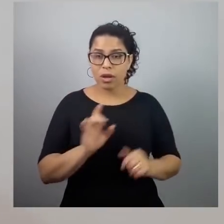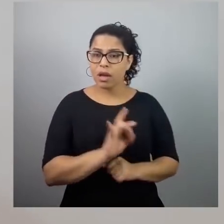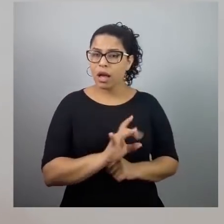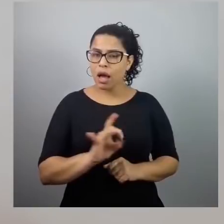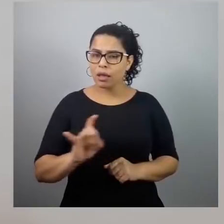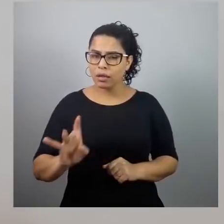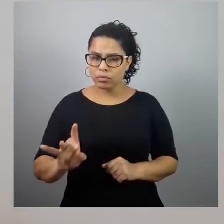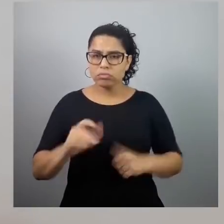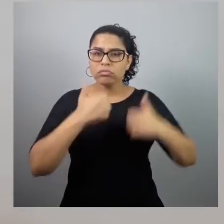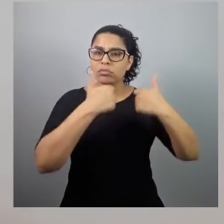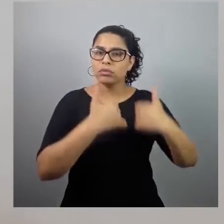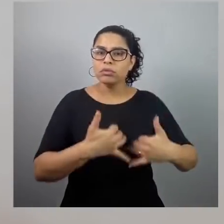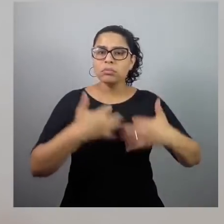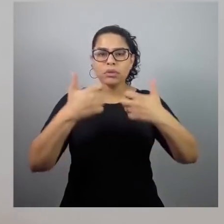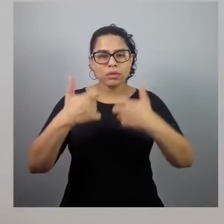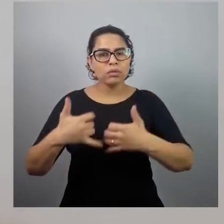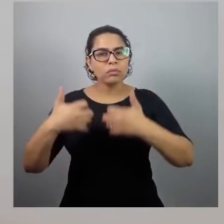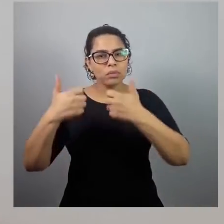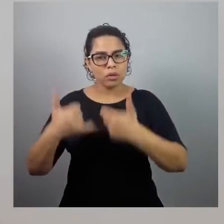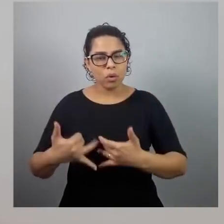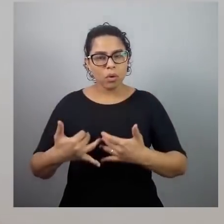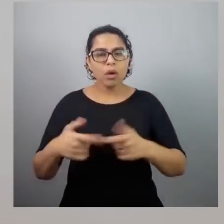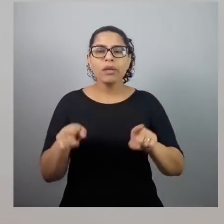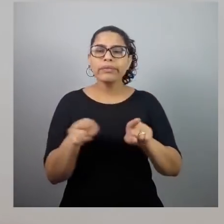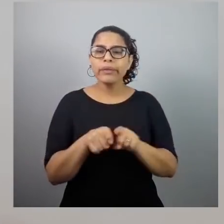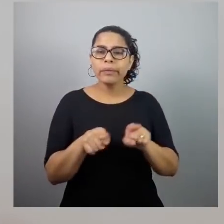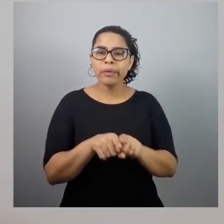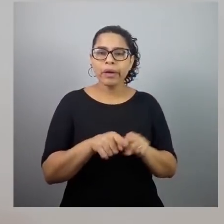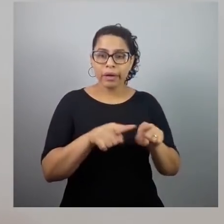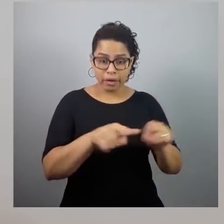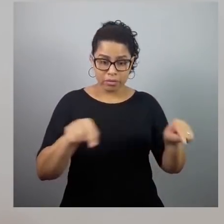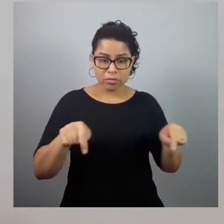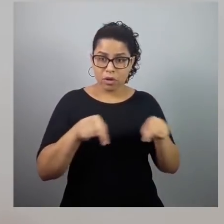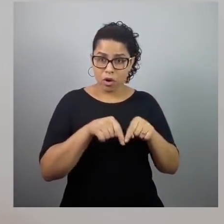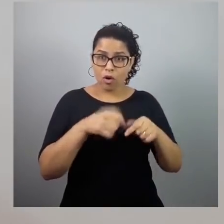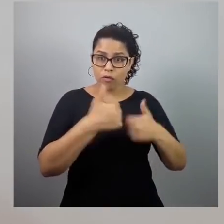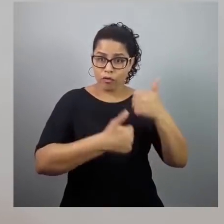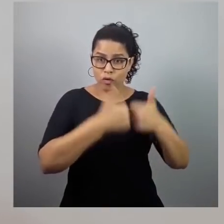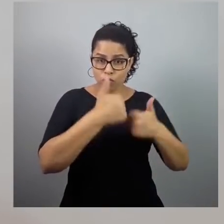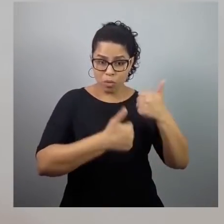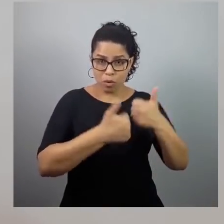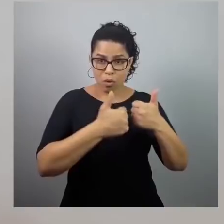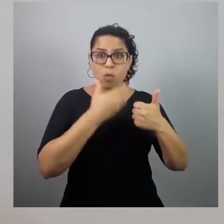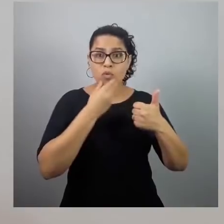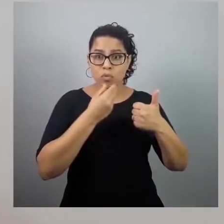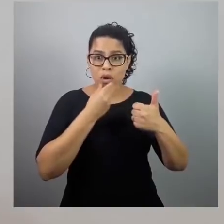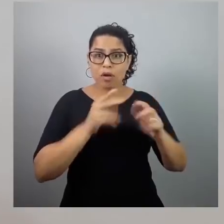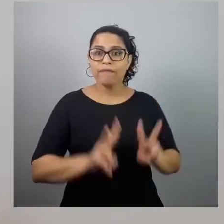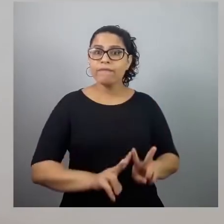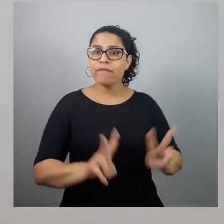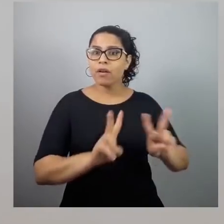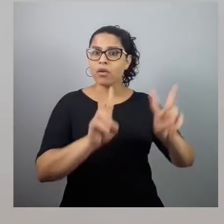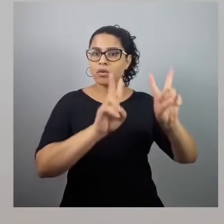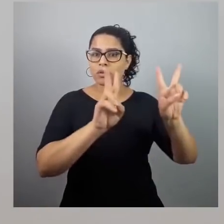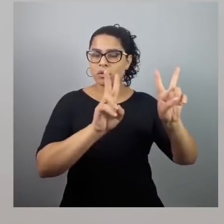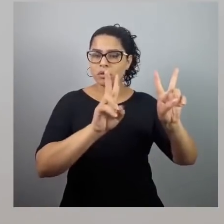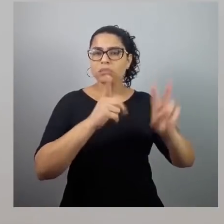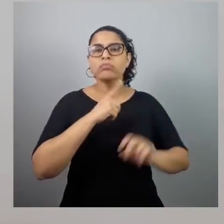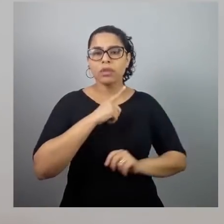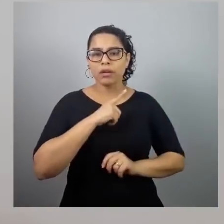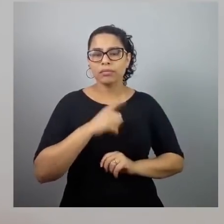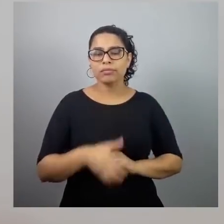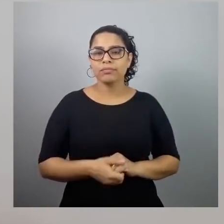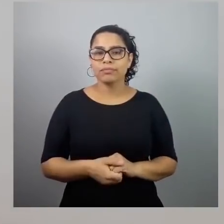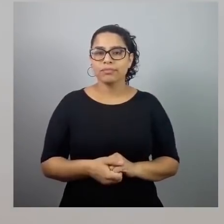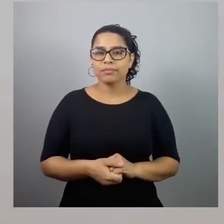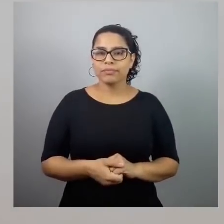sociais. Dissemos que existem outras variações e falamos sobre a valorização do futebol de campo masculino